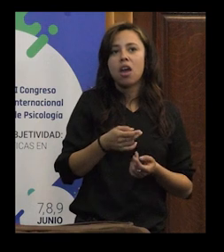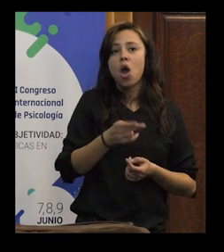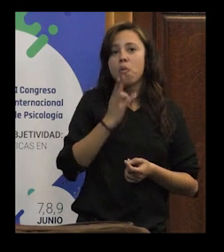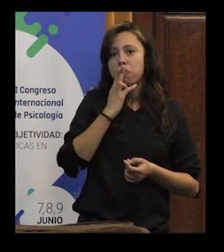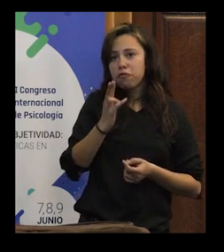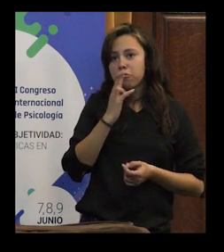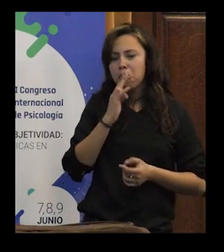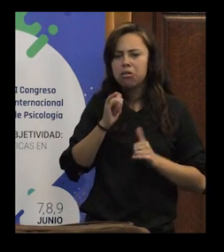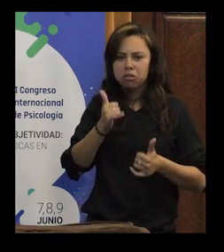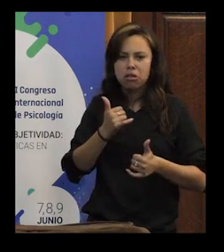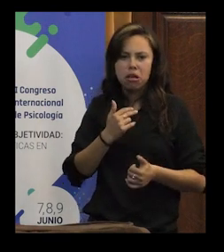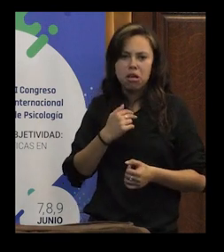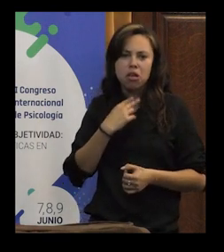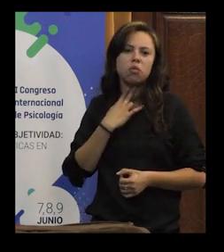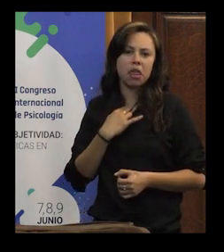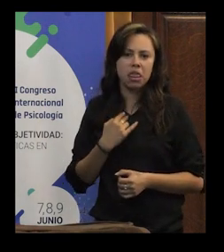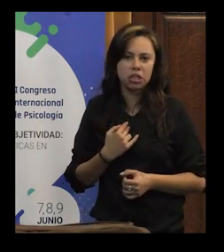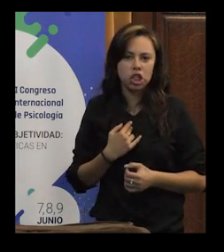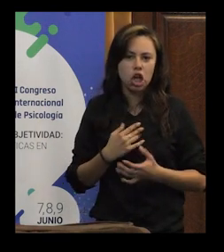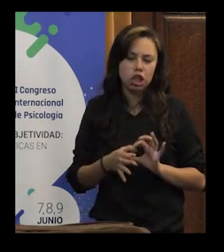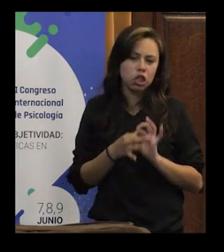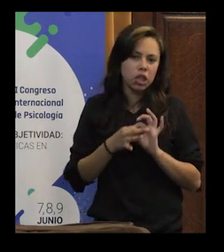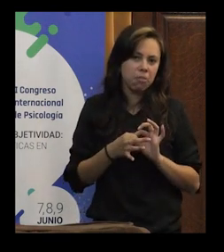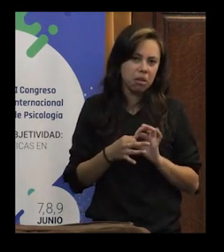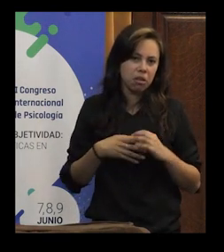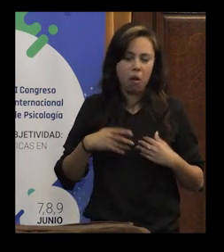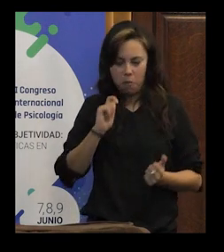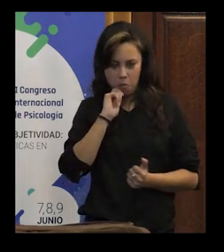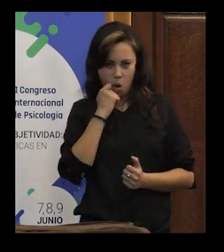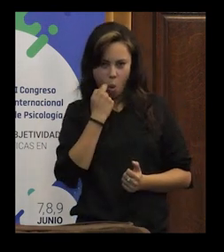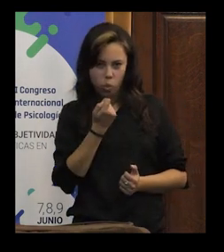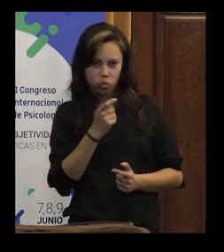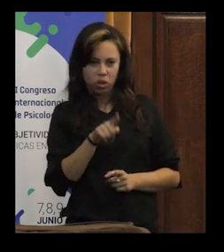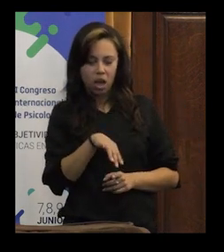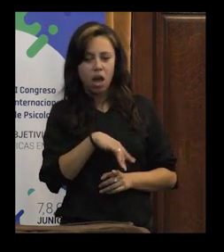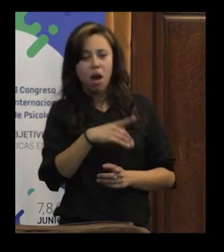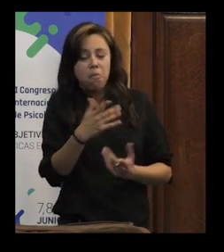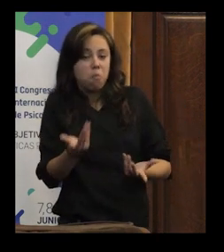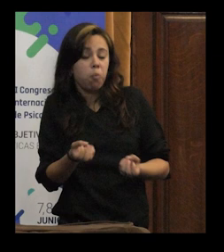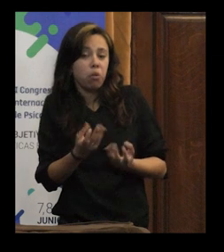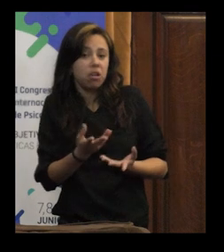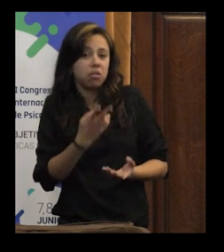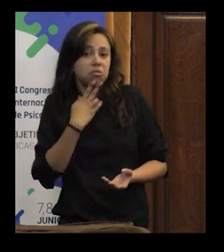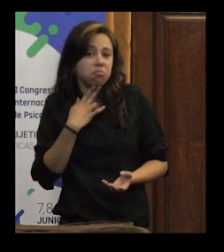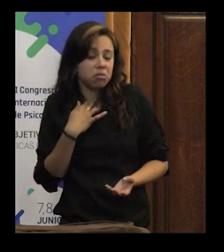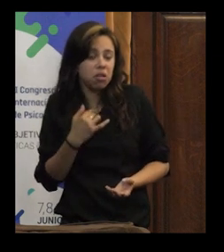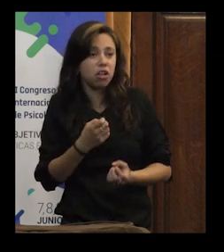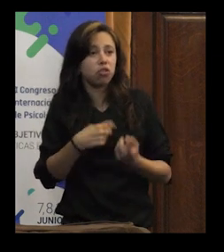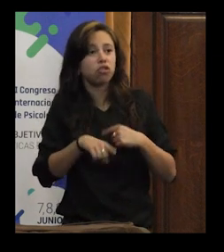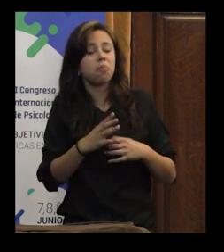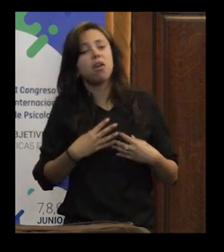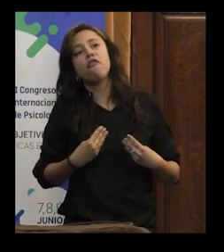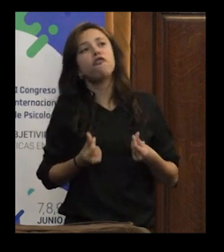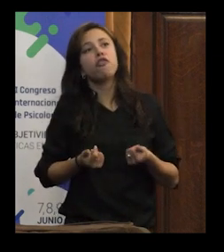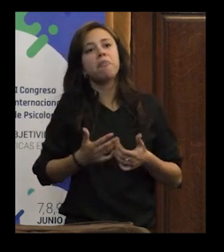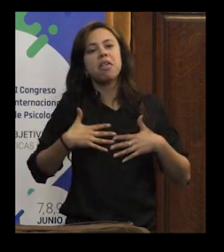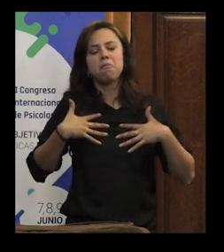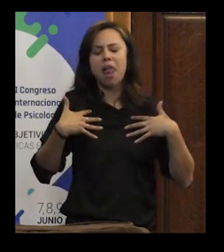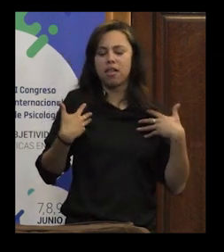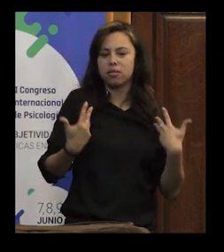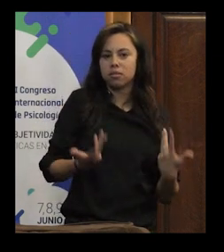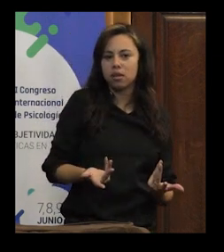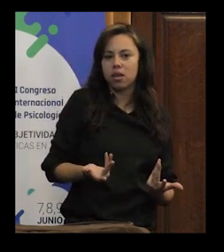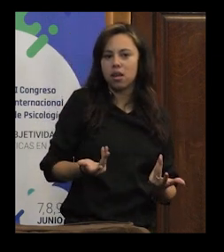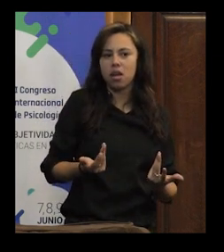como dependência, lo necessitas e te gusta. É porque te dá certo nível de placer, te